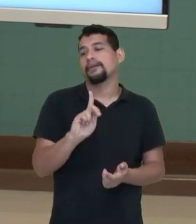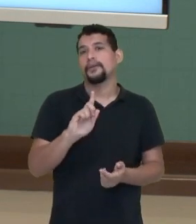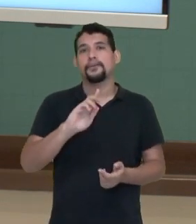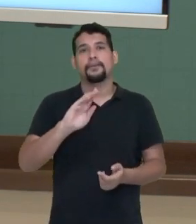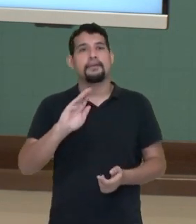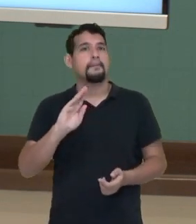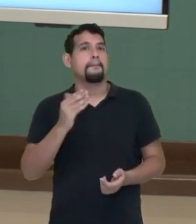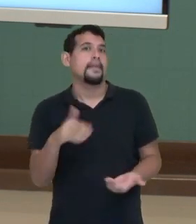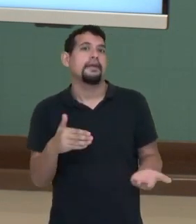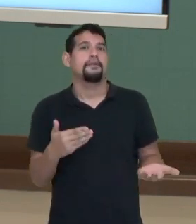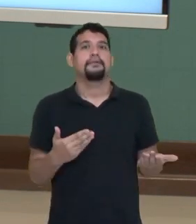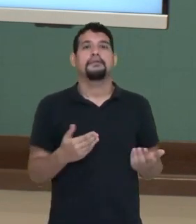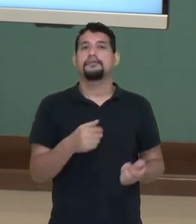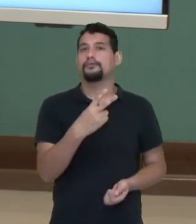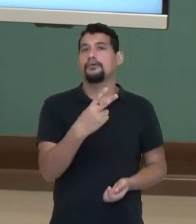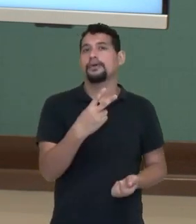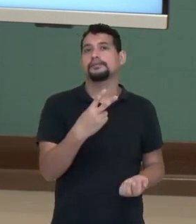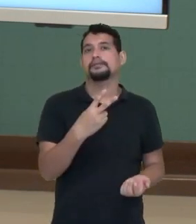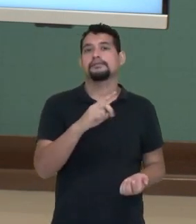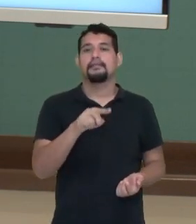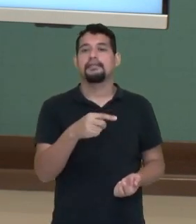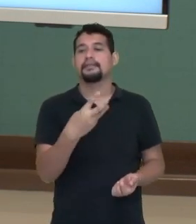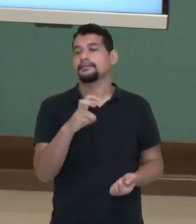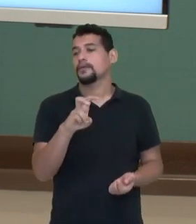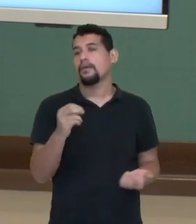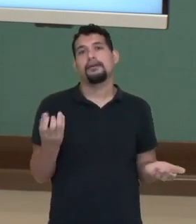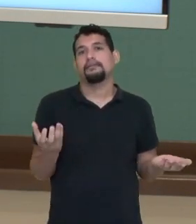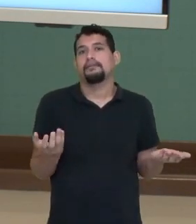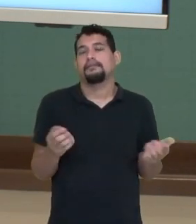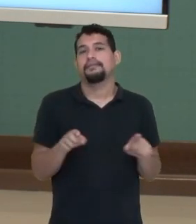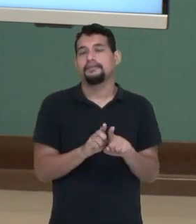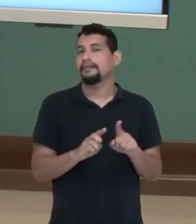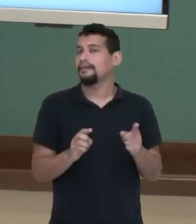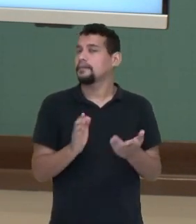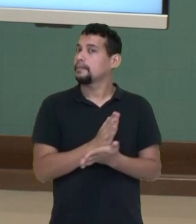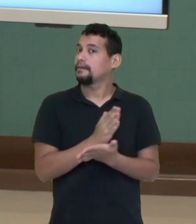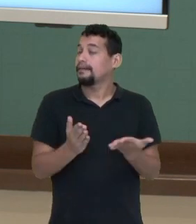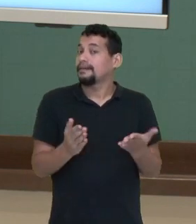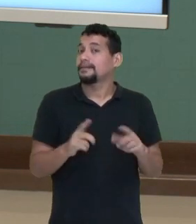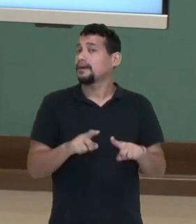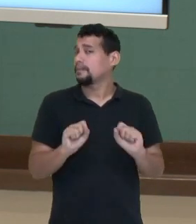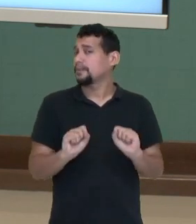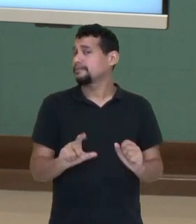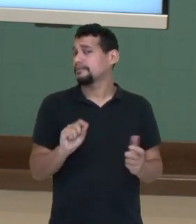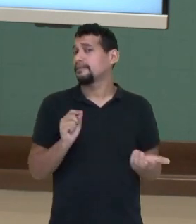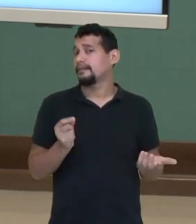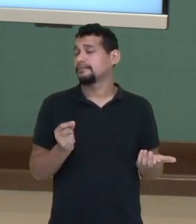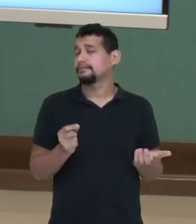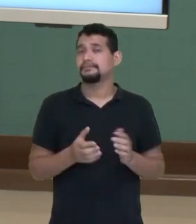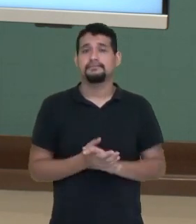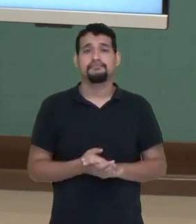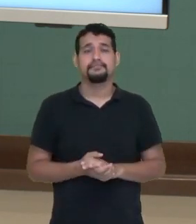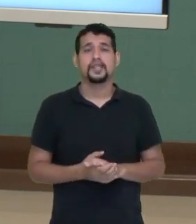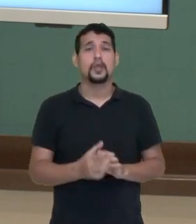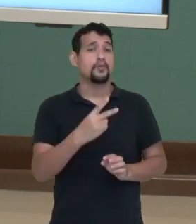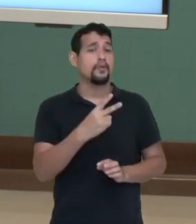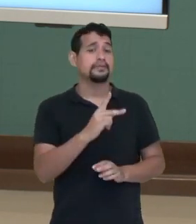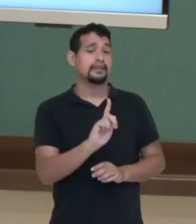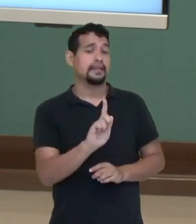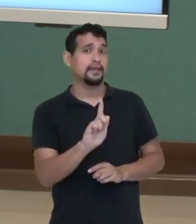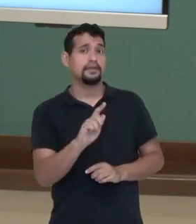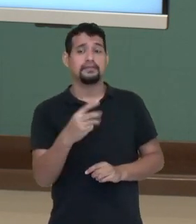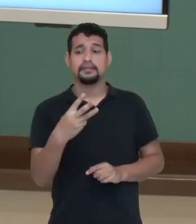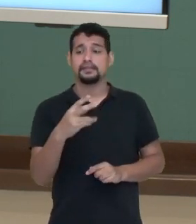pode desejar 2,350 kg, é bem específico, mas você pode, tá bom? Então, ó, se você